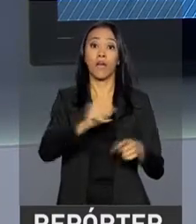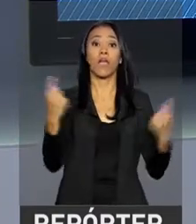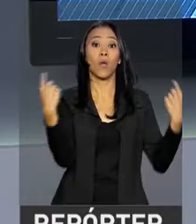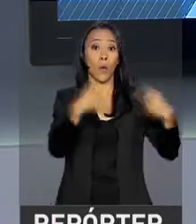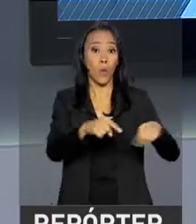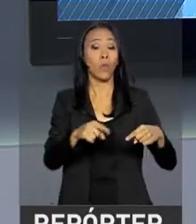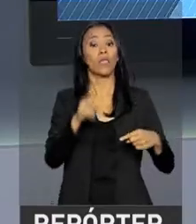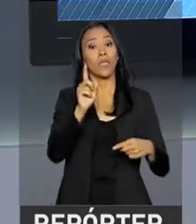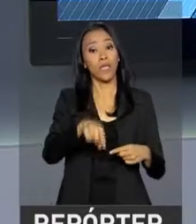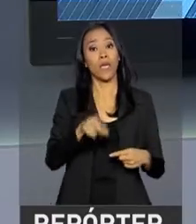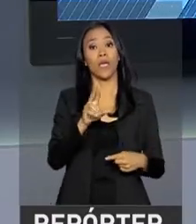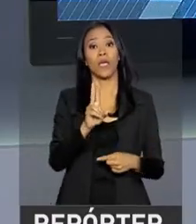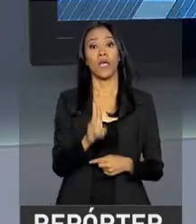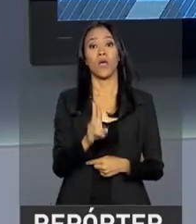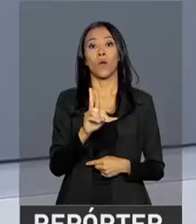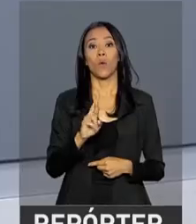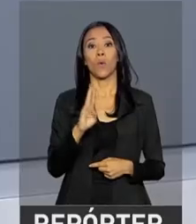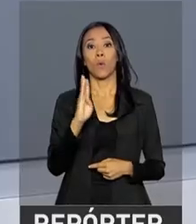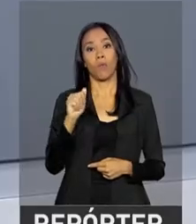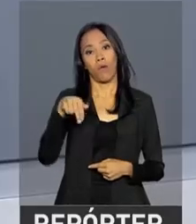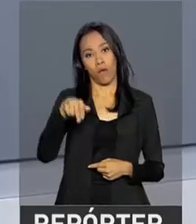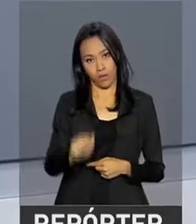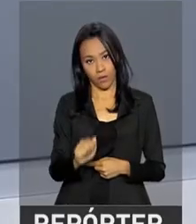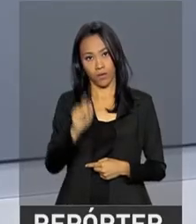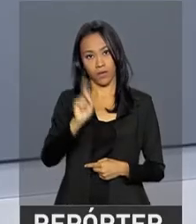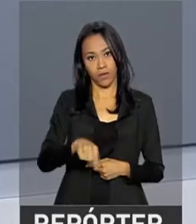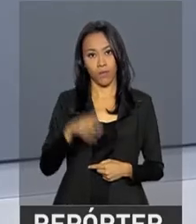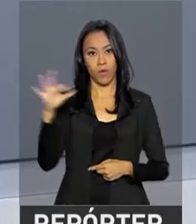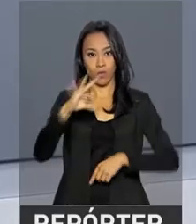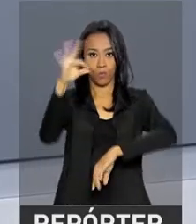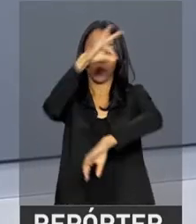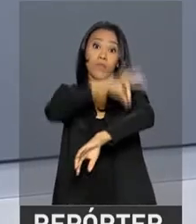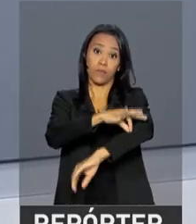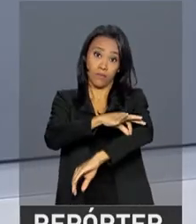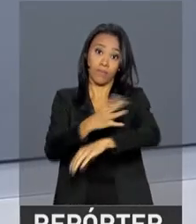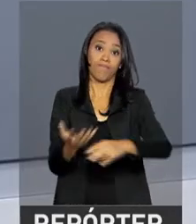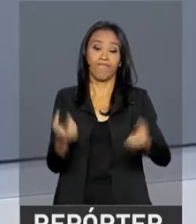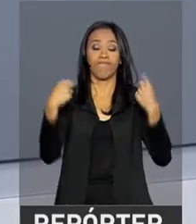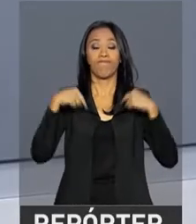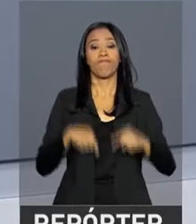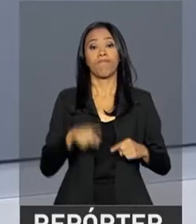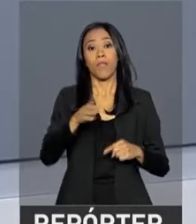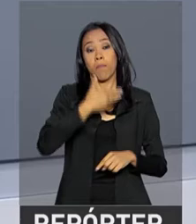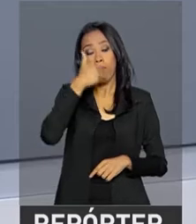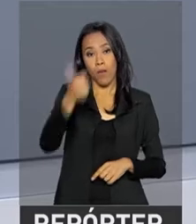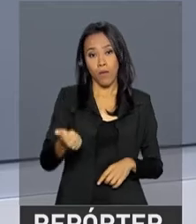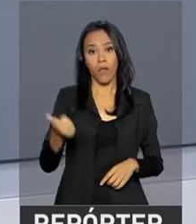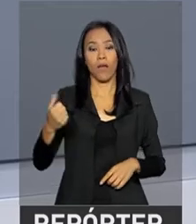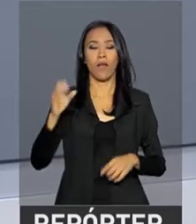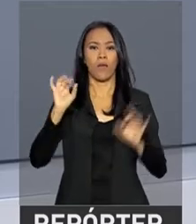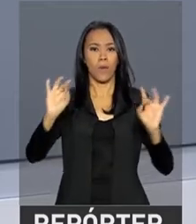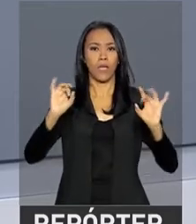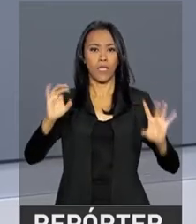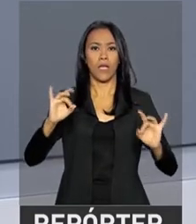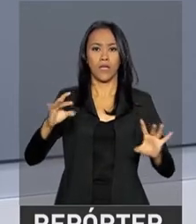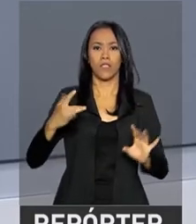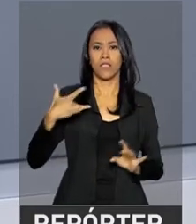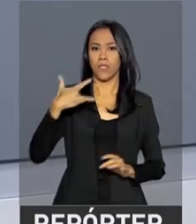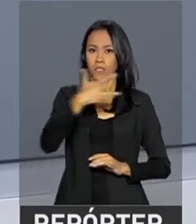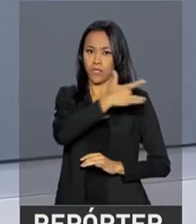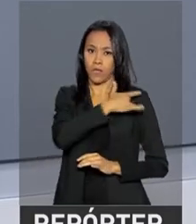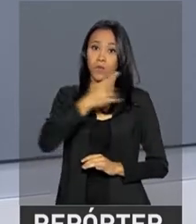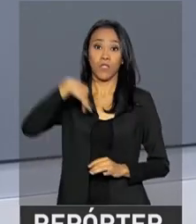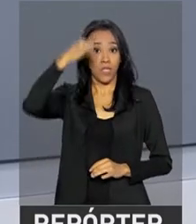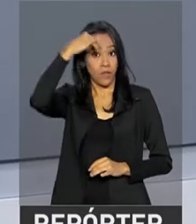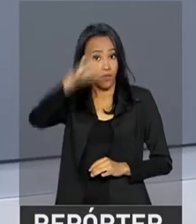transmitida pelo aedes aegypti melhorar a qualidade da alimentação dos empregados para promover a saúde e prevenir as